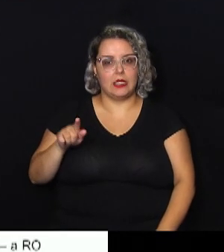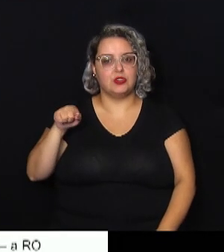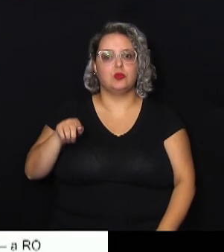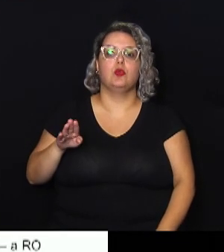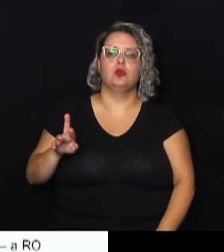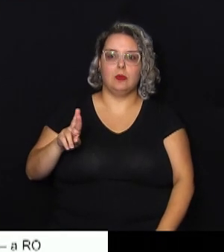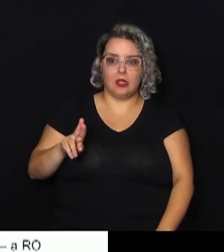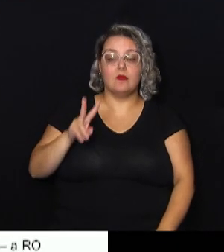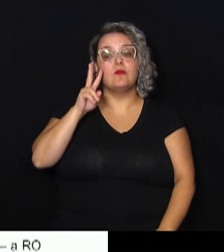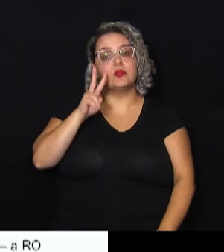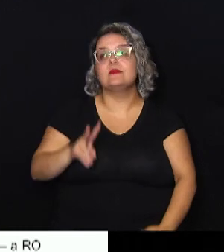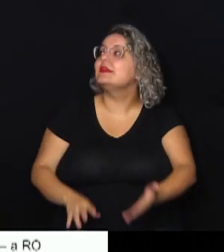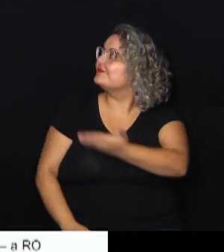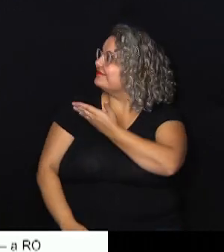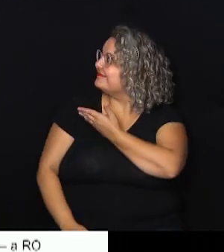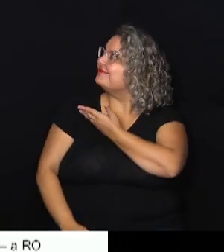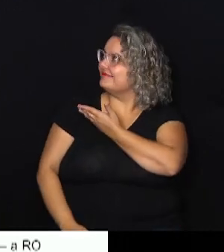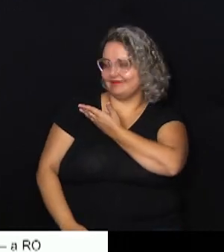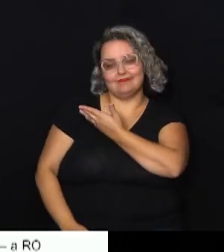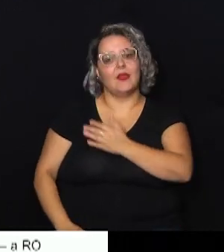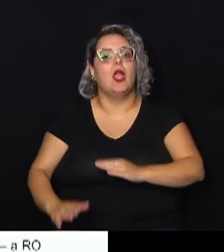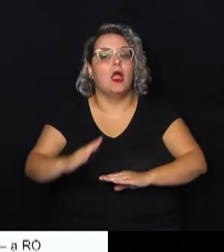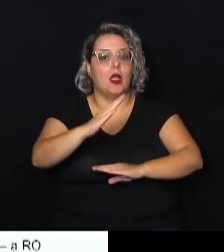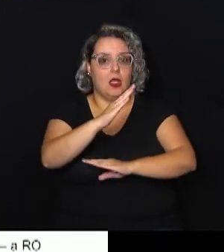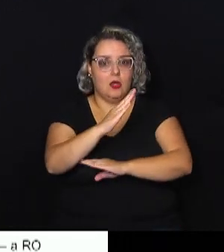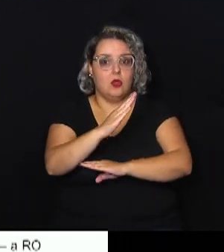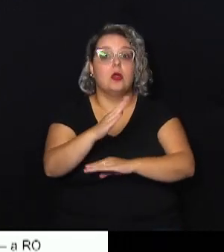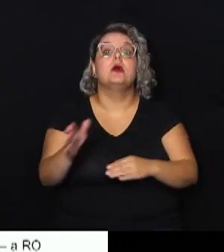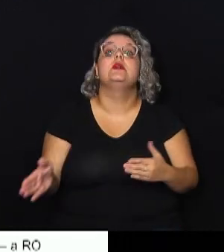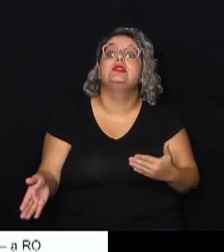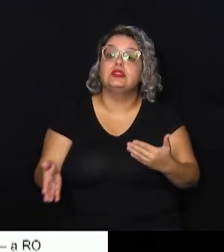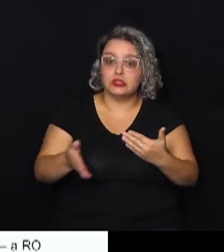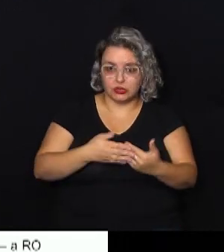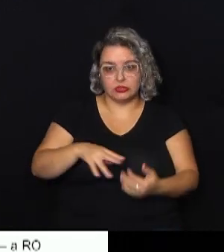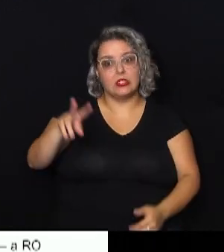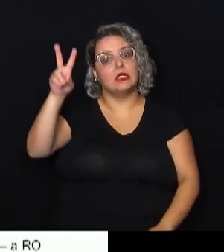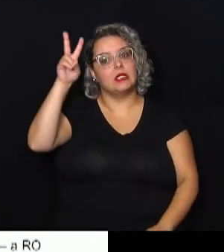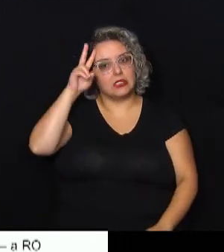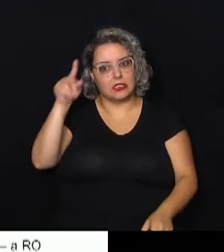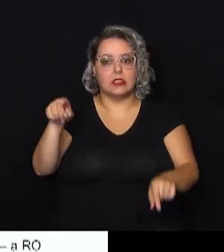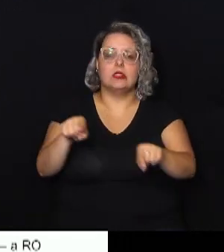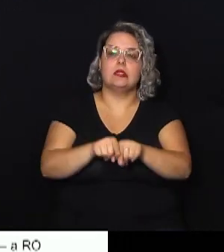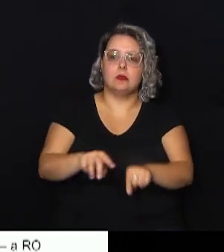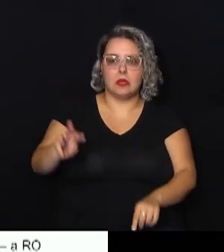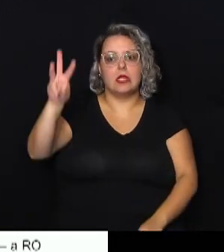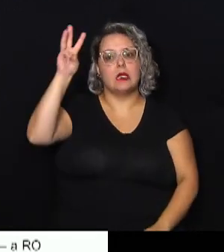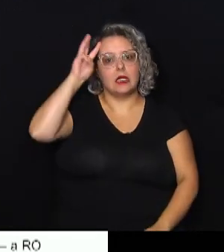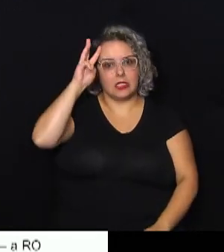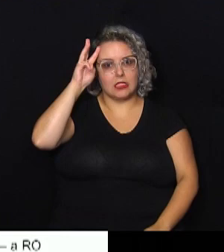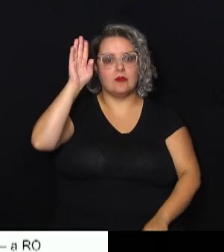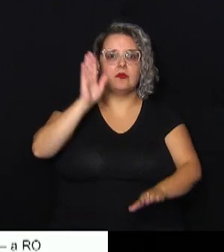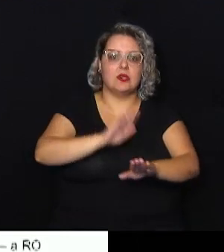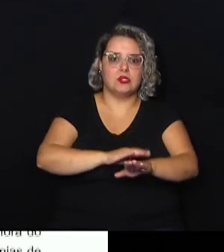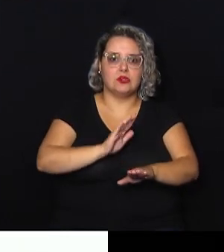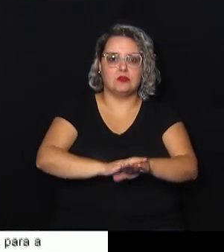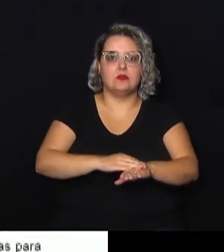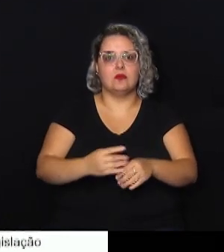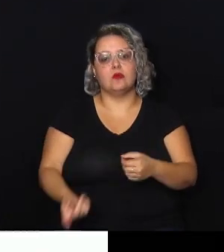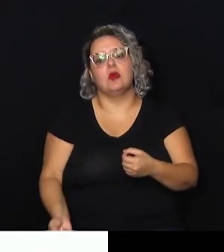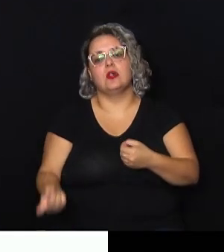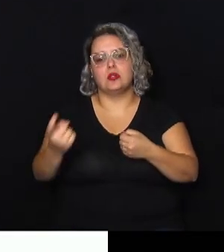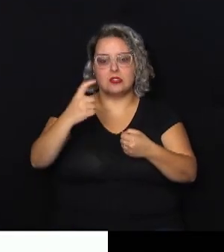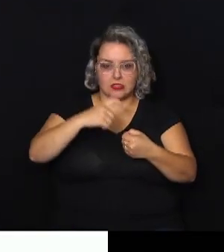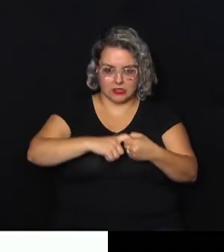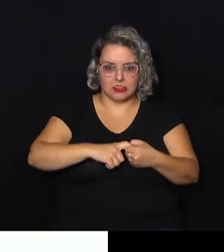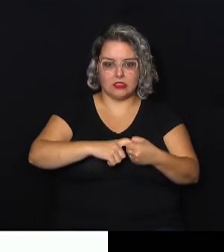campinas.sp.leg.br, você vê aí na sua tela, a Câmara estará fechada na segunda e na terça-feira e as atividades serão